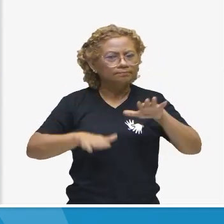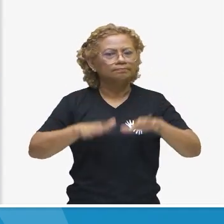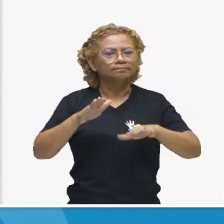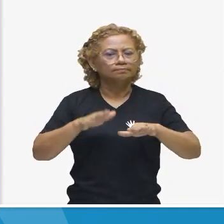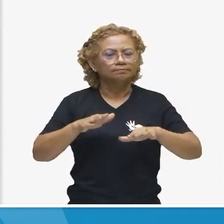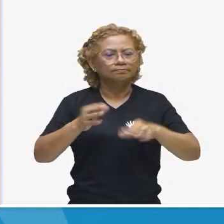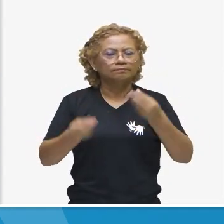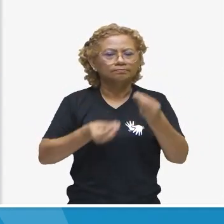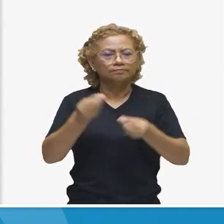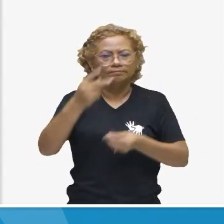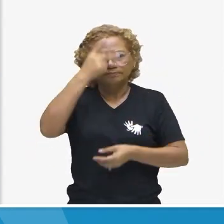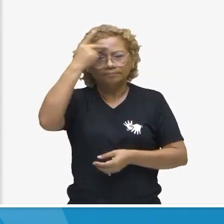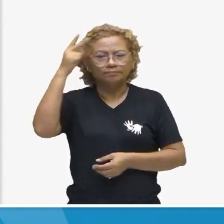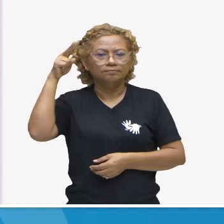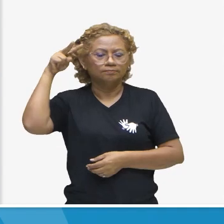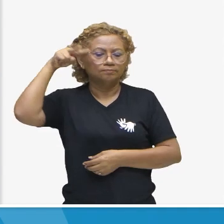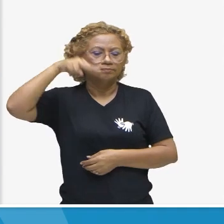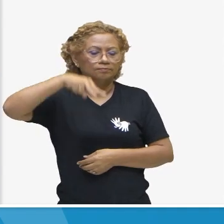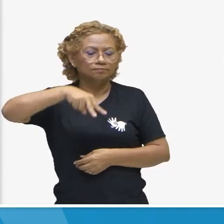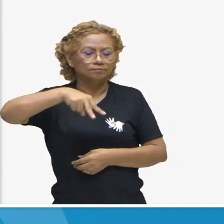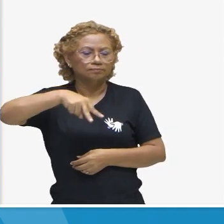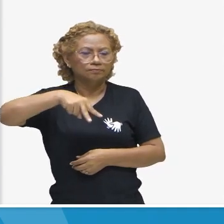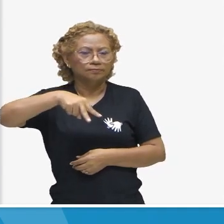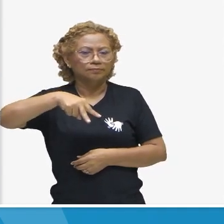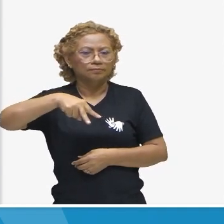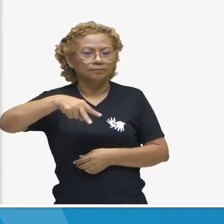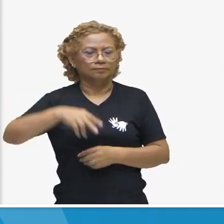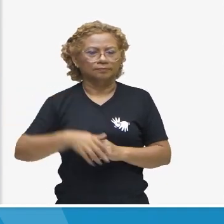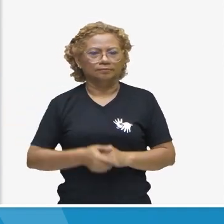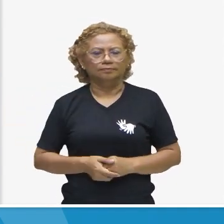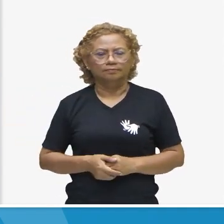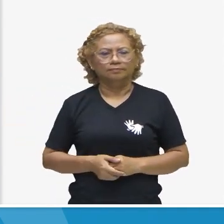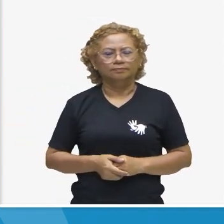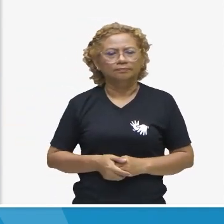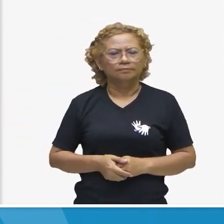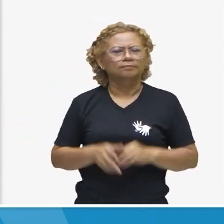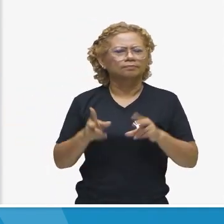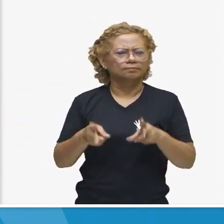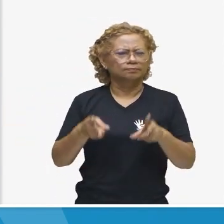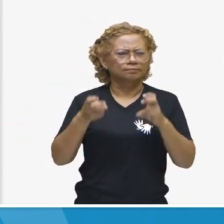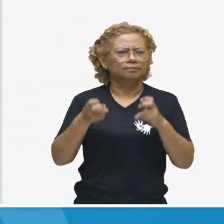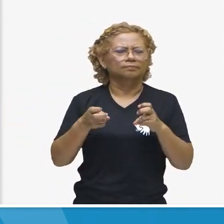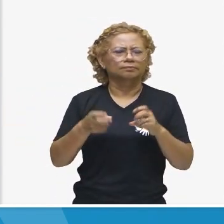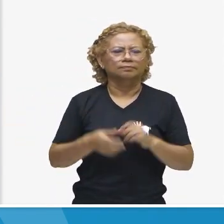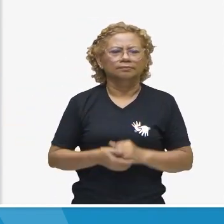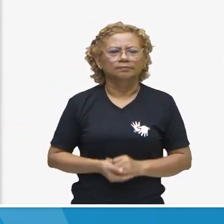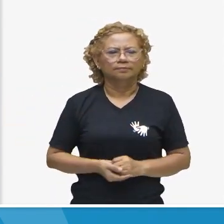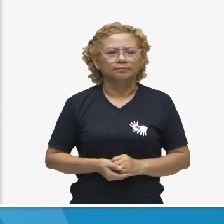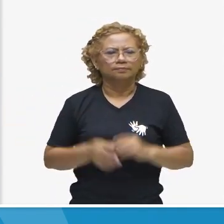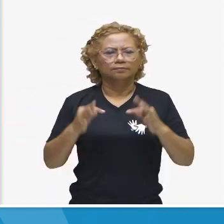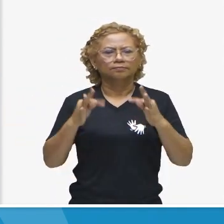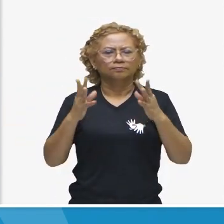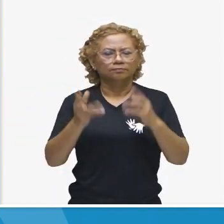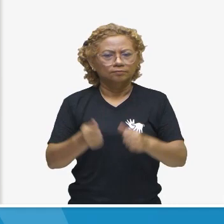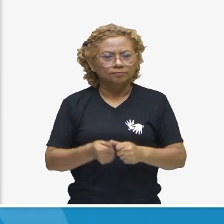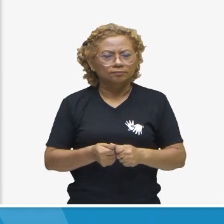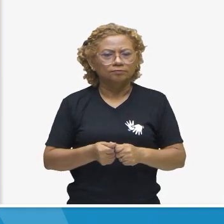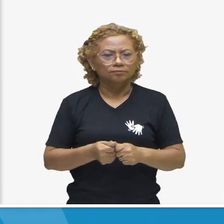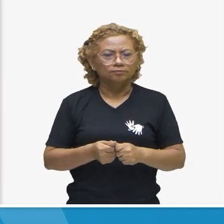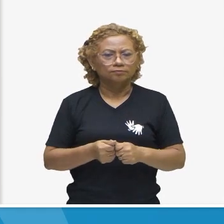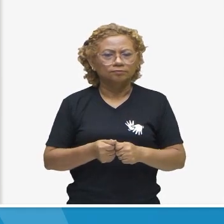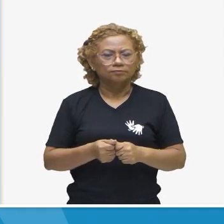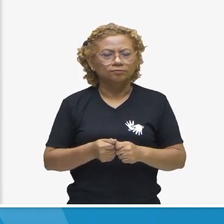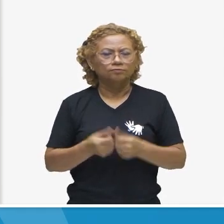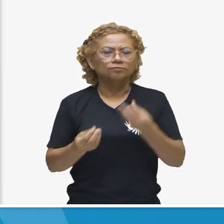de vista que eu estou olhando ele, dependendo da perspectiva. Então, observem, tá? Tudo depende de um ponto de